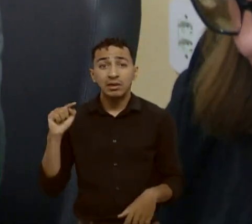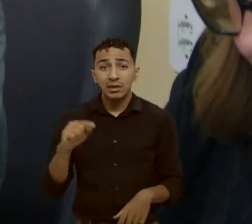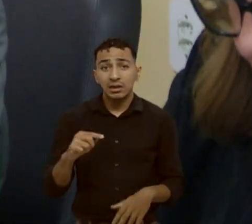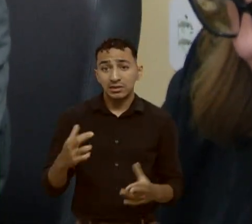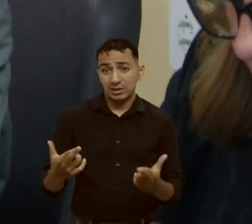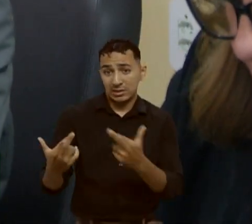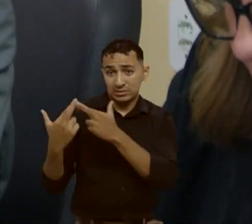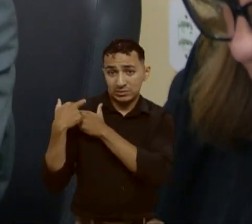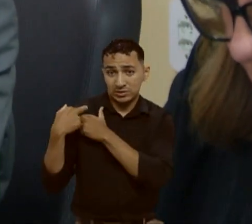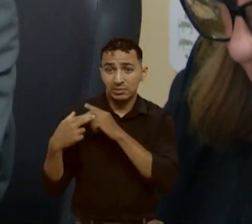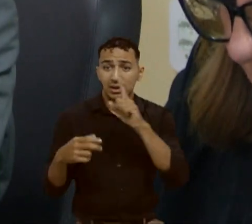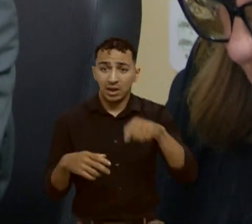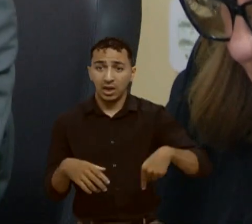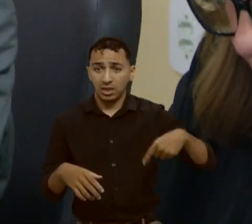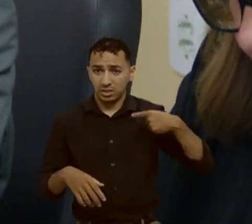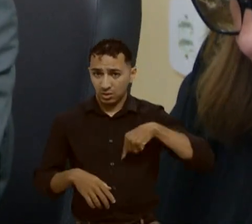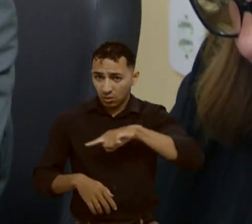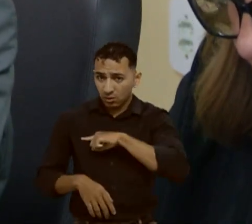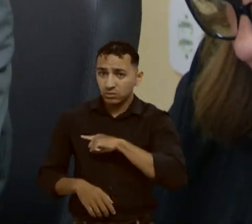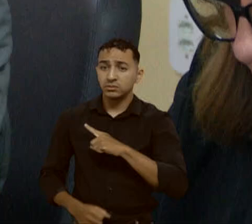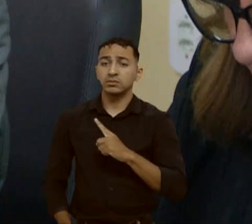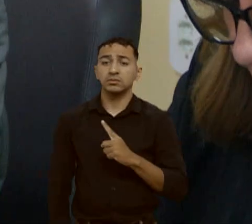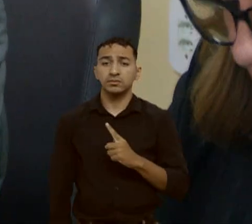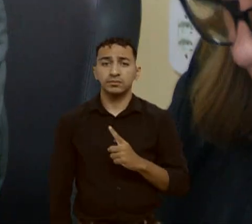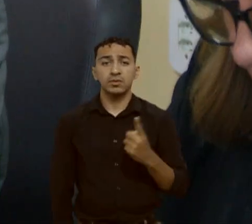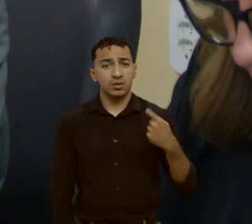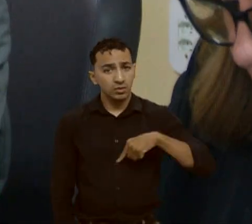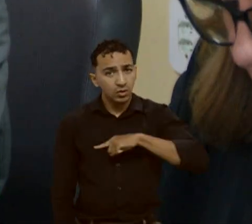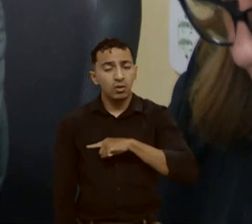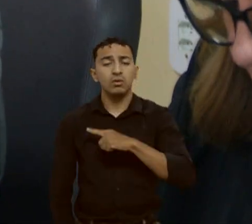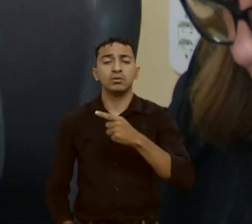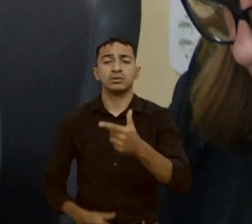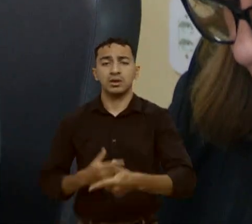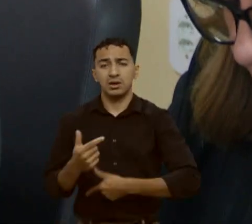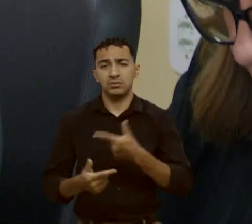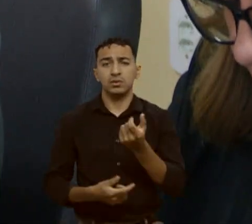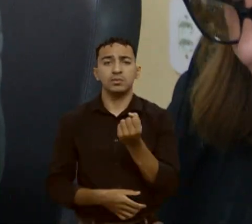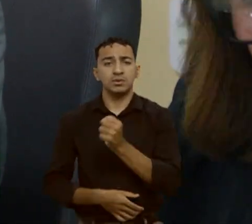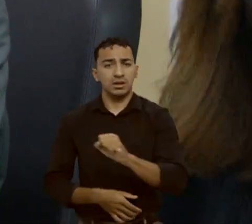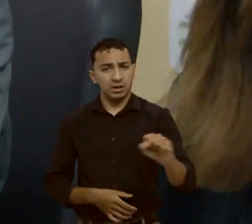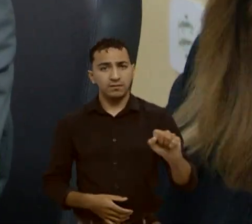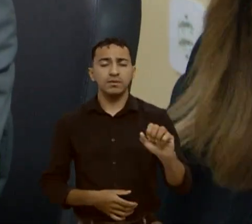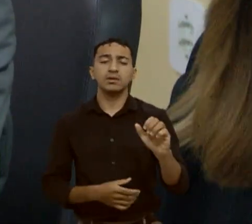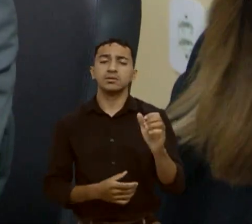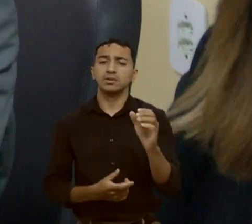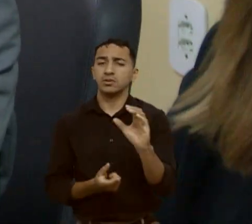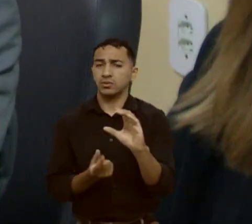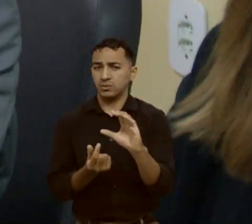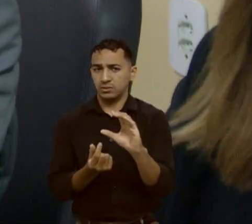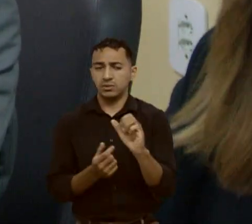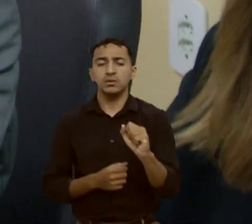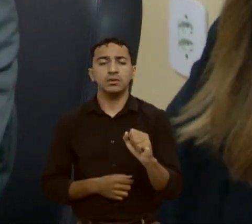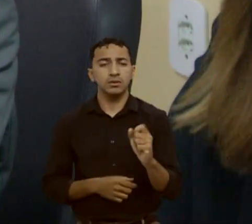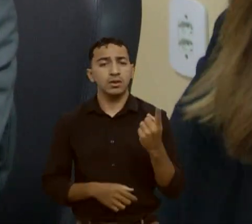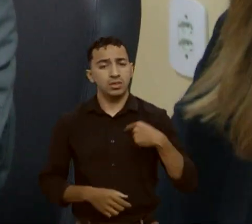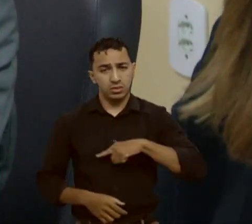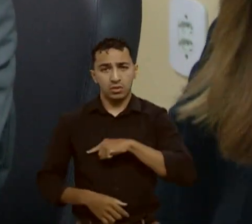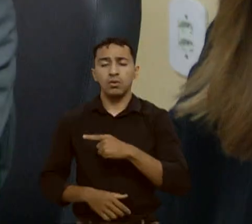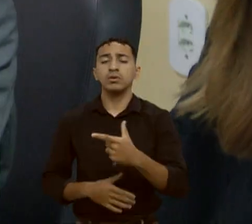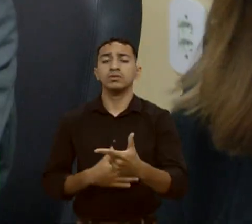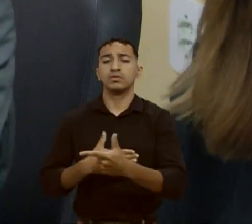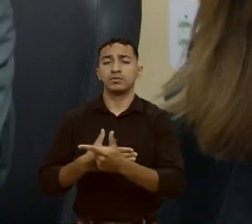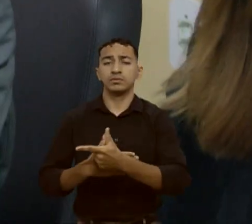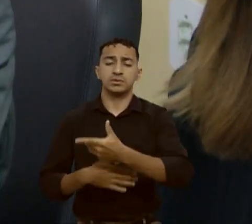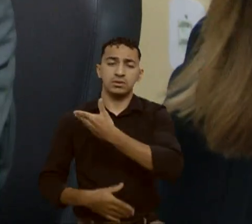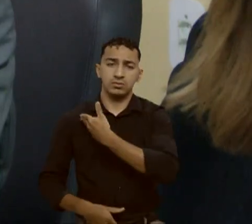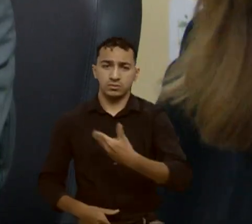ser nossa, né? Que atuamos na defesa do consumidor, que estamos numa função pública de como